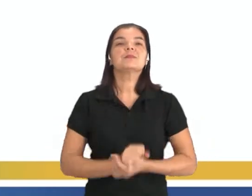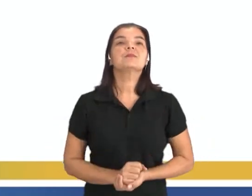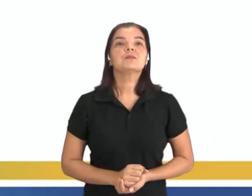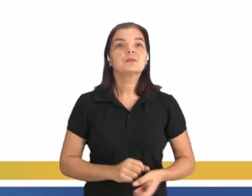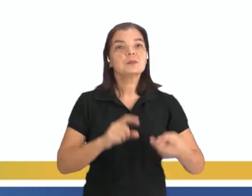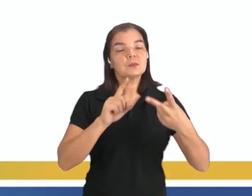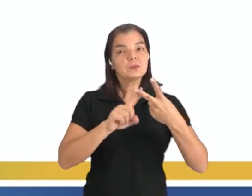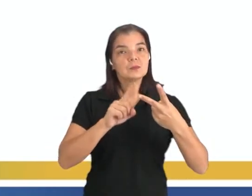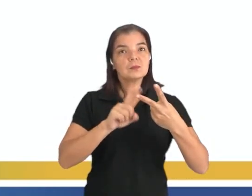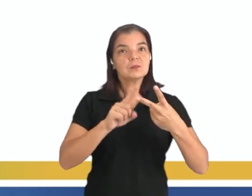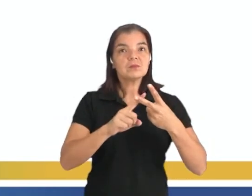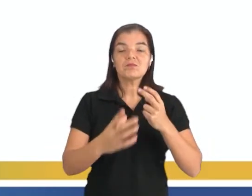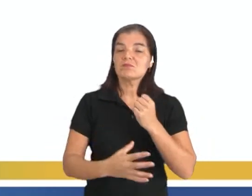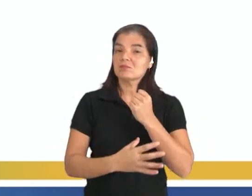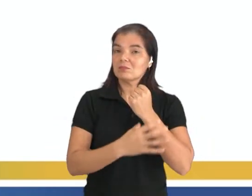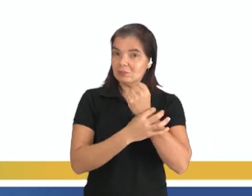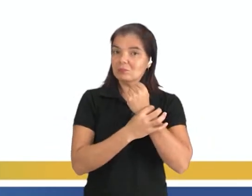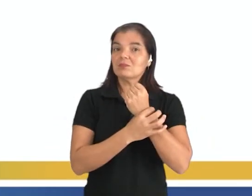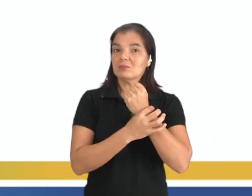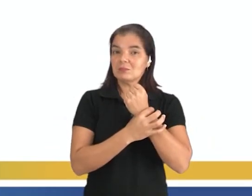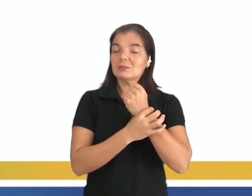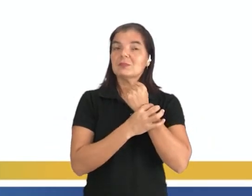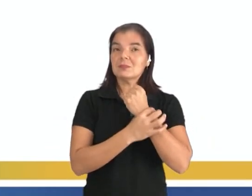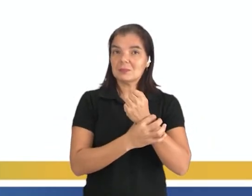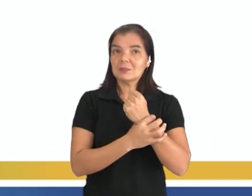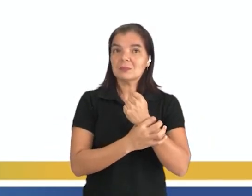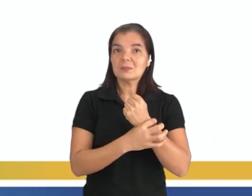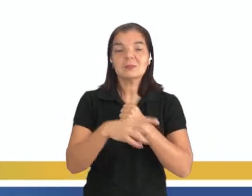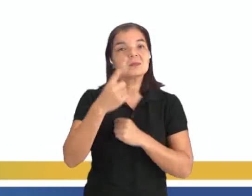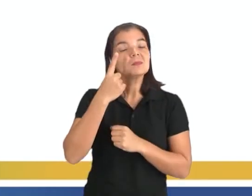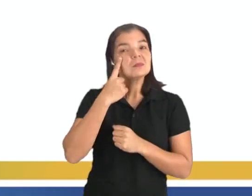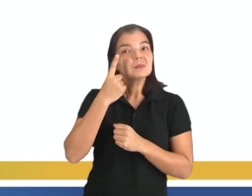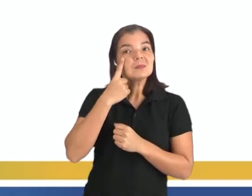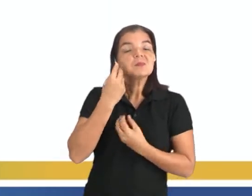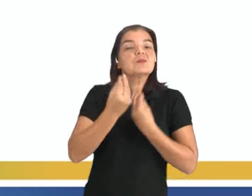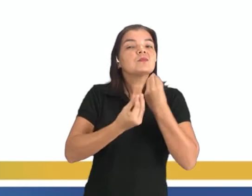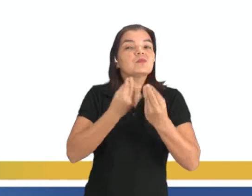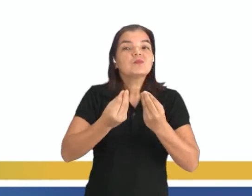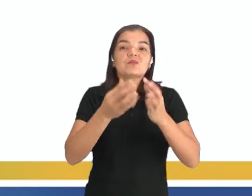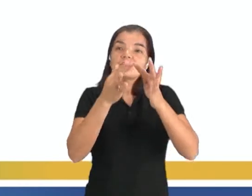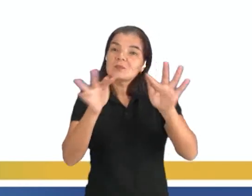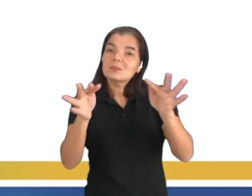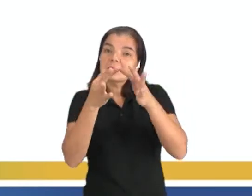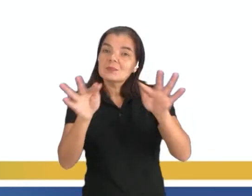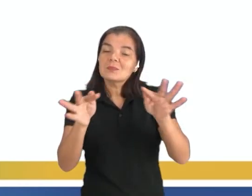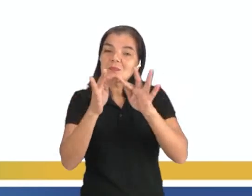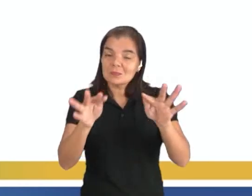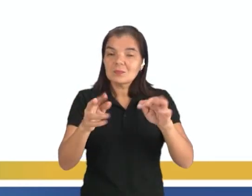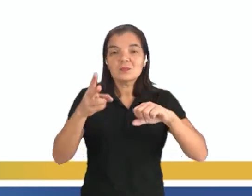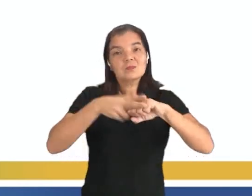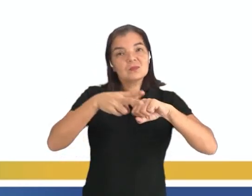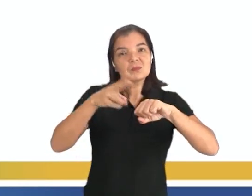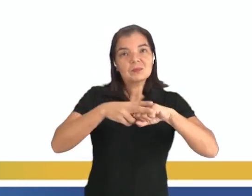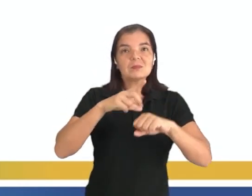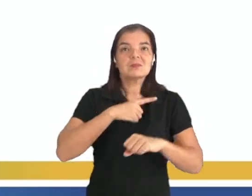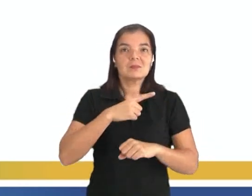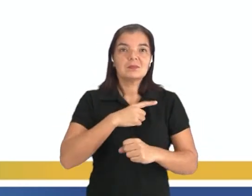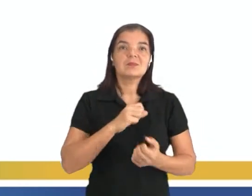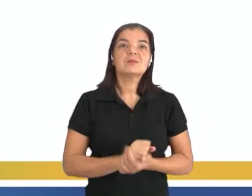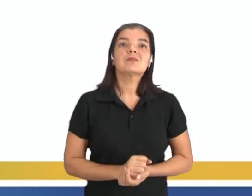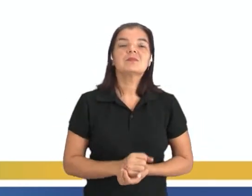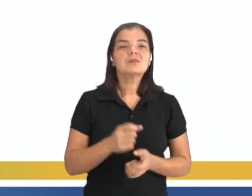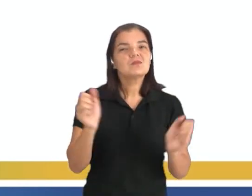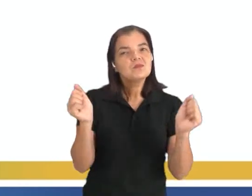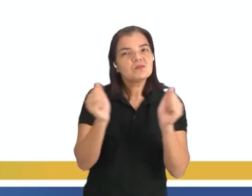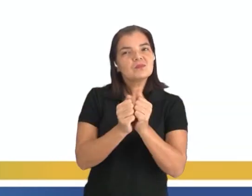volante. Depois, quando vocês criarem essa frase, observem quantas orações vocês colocaram, quantos verbos. E aí,